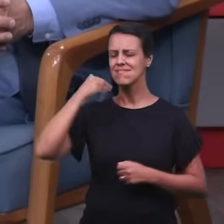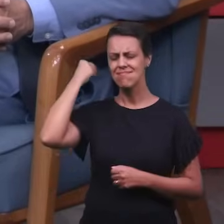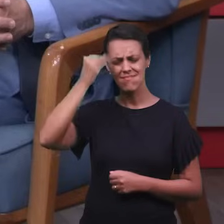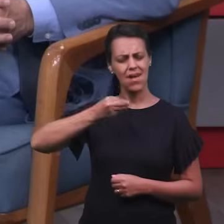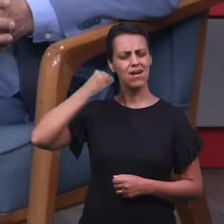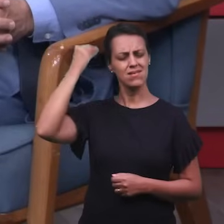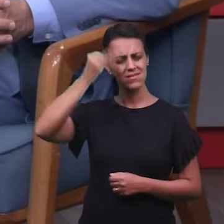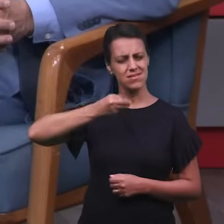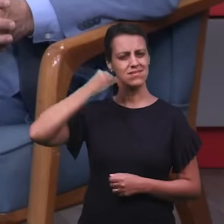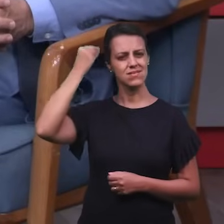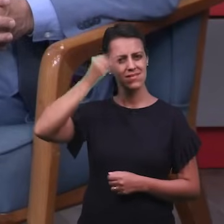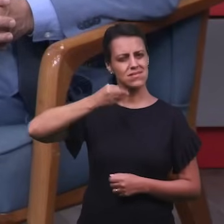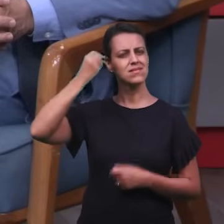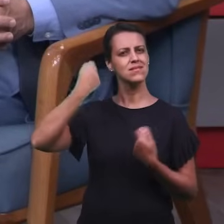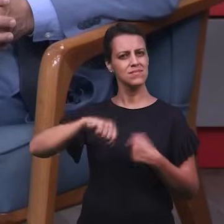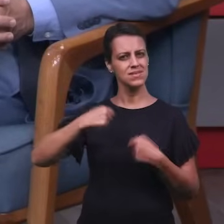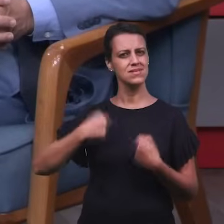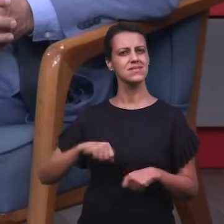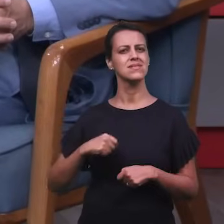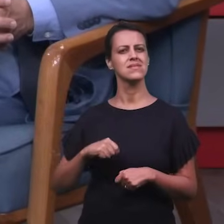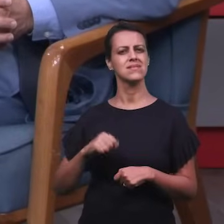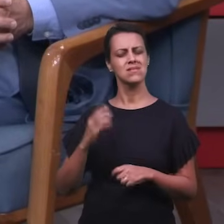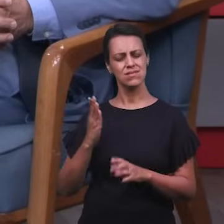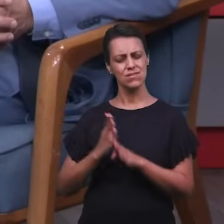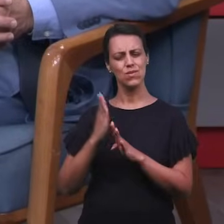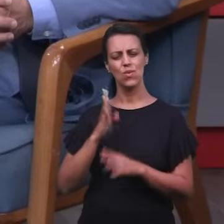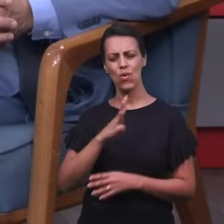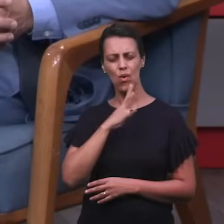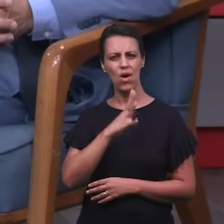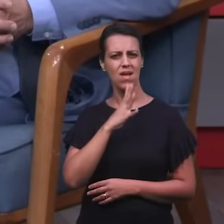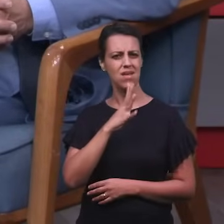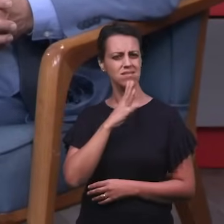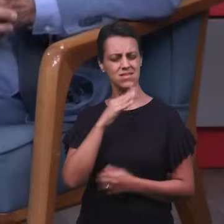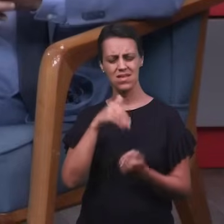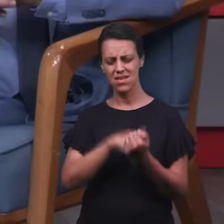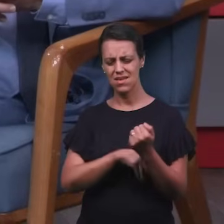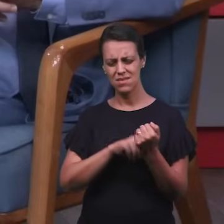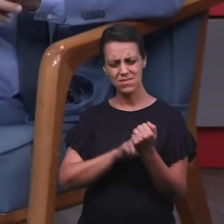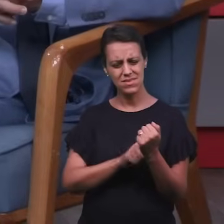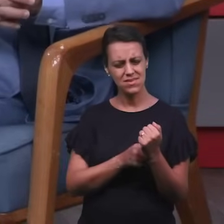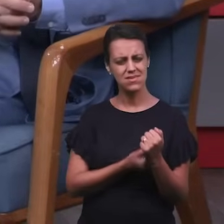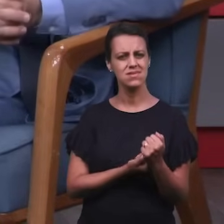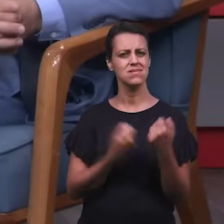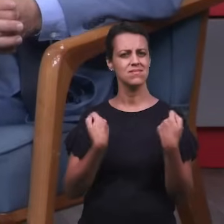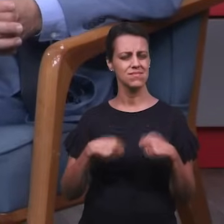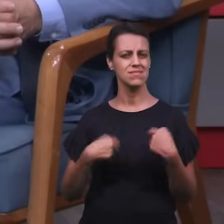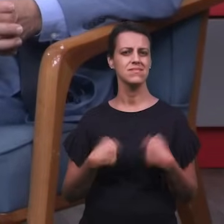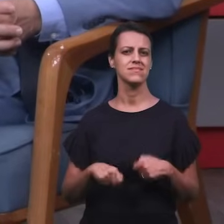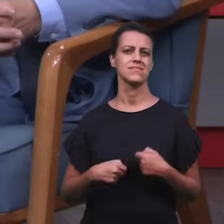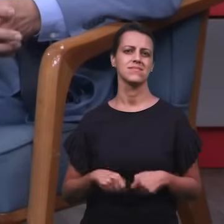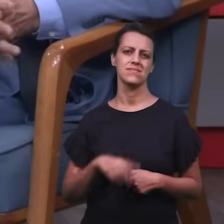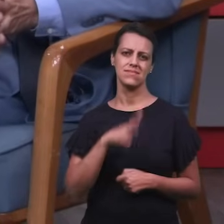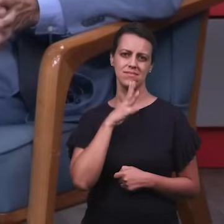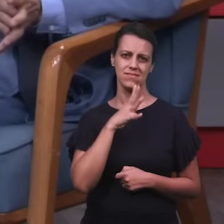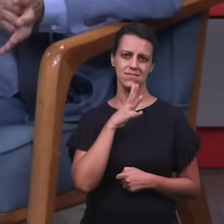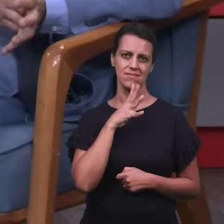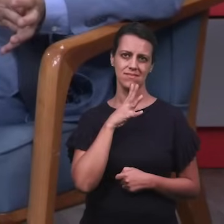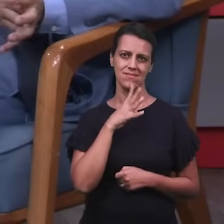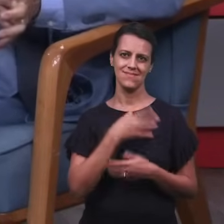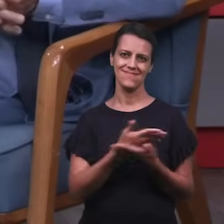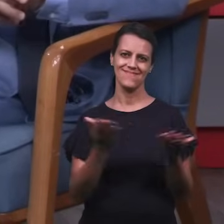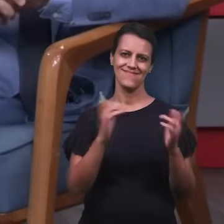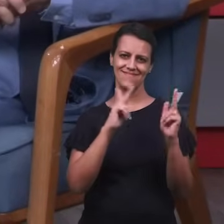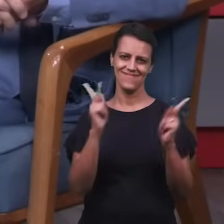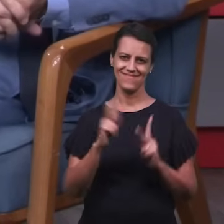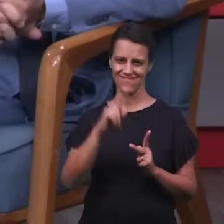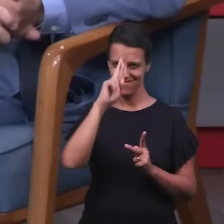experiência no caminhar, na descoberta disso, desse mistério maravilhoso.